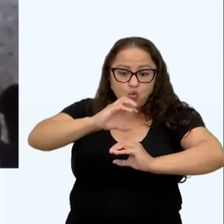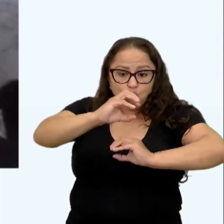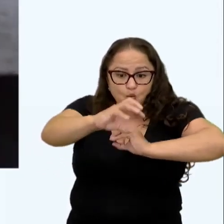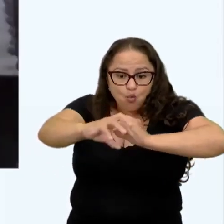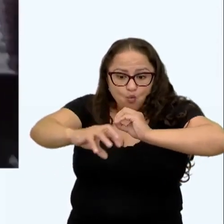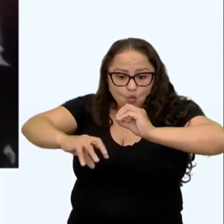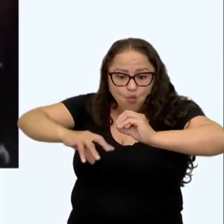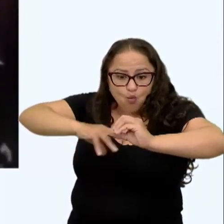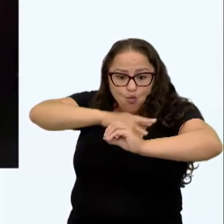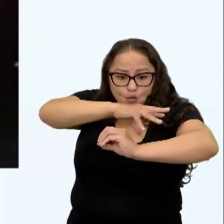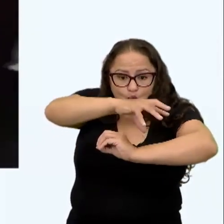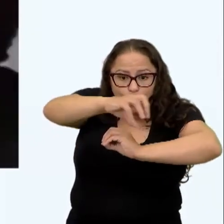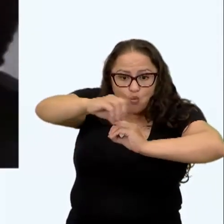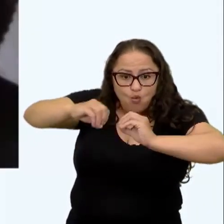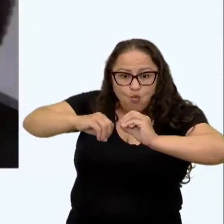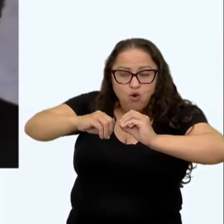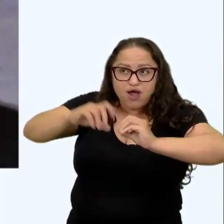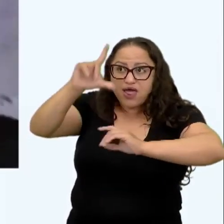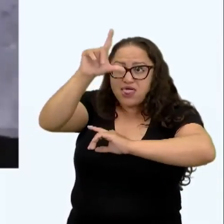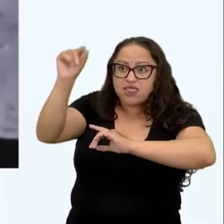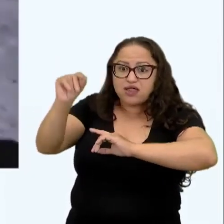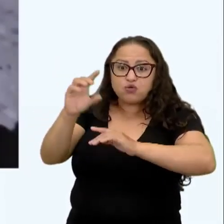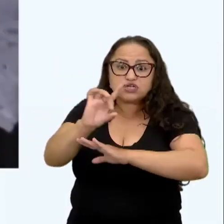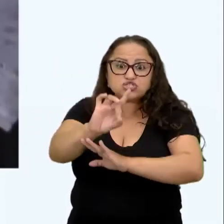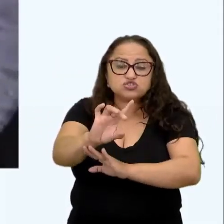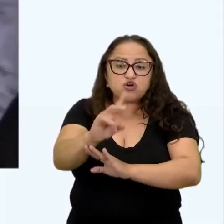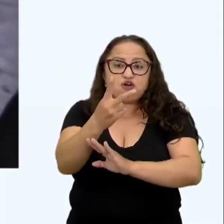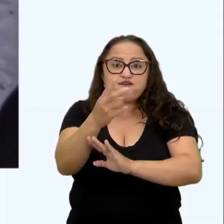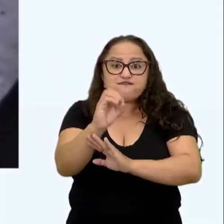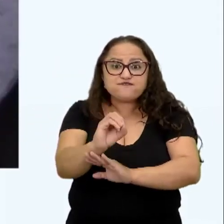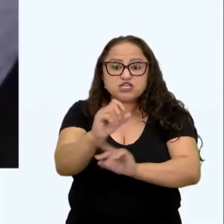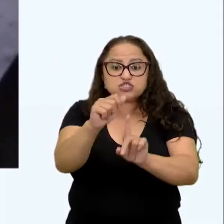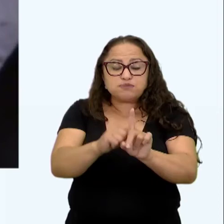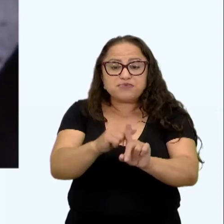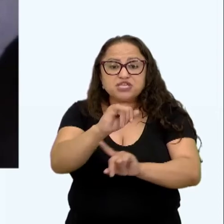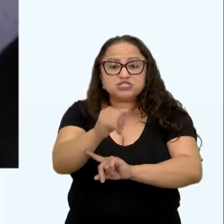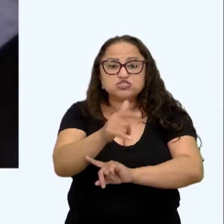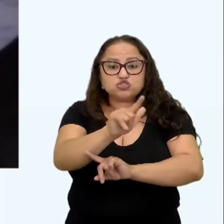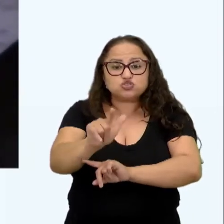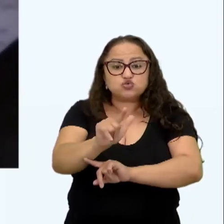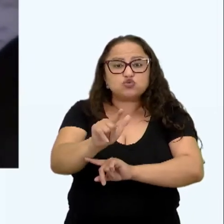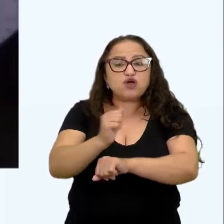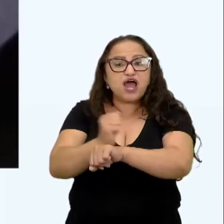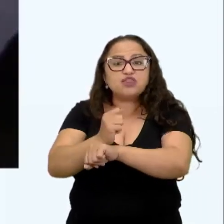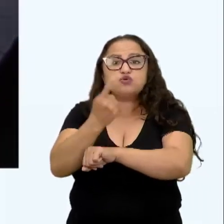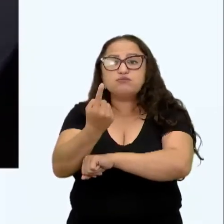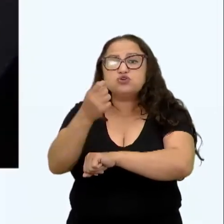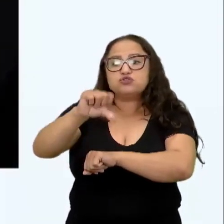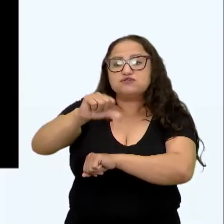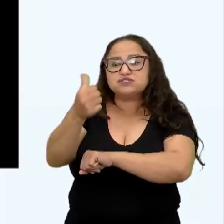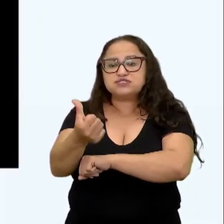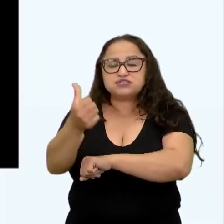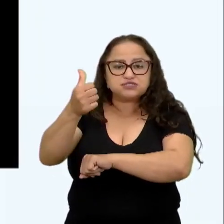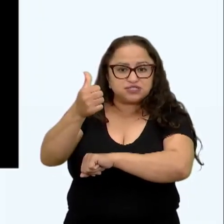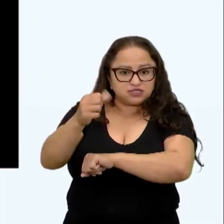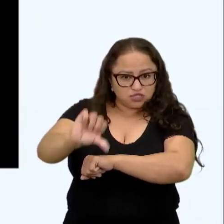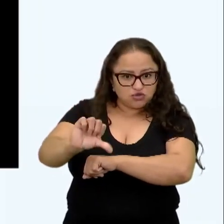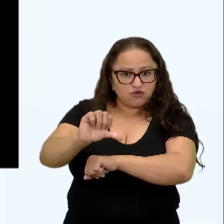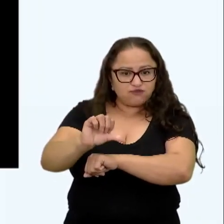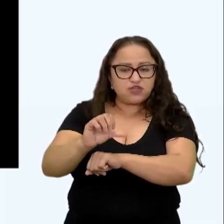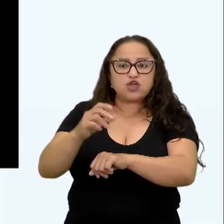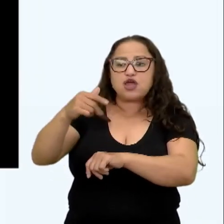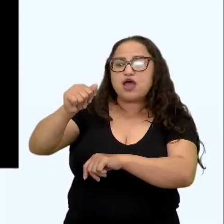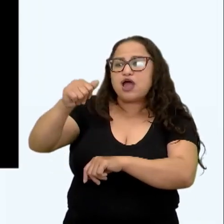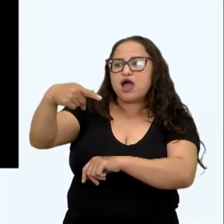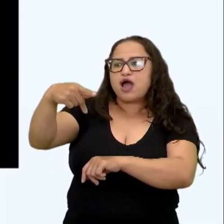lunar. O pouso na Lua só iria ocorrer em 20 de julho de 1969, com a Apollo 11. A perda do